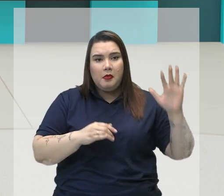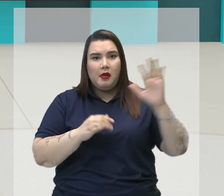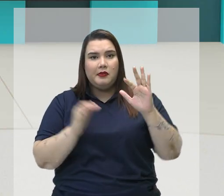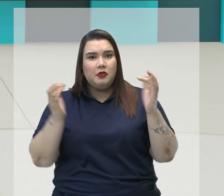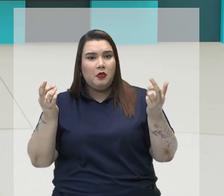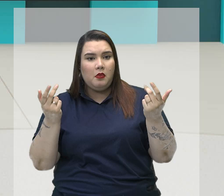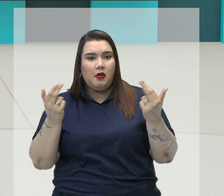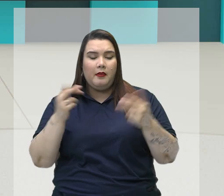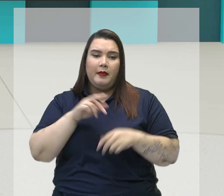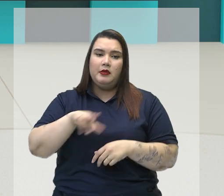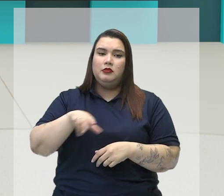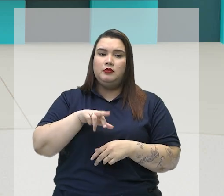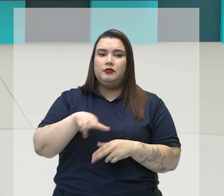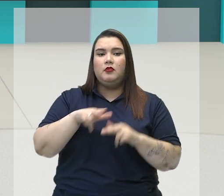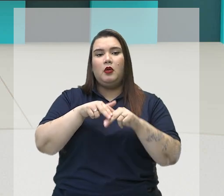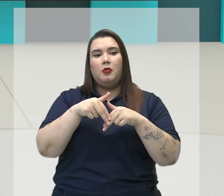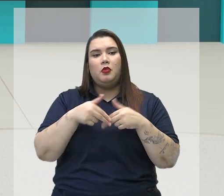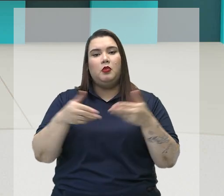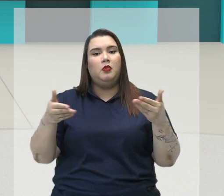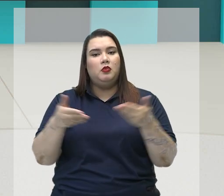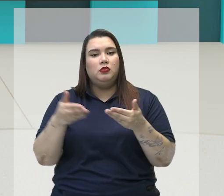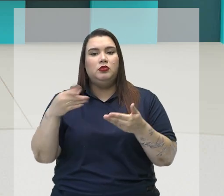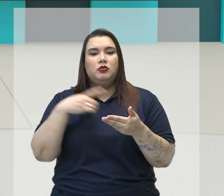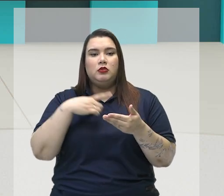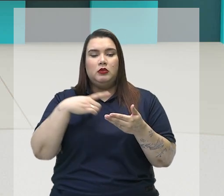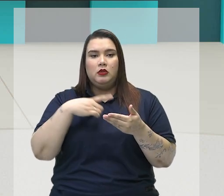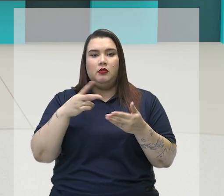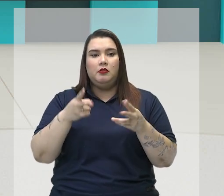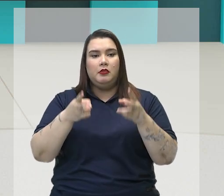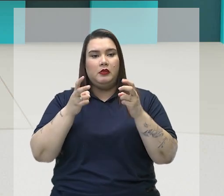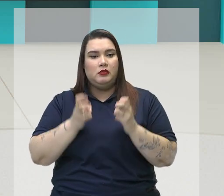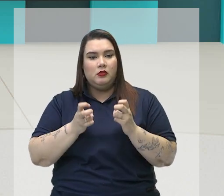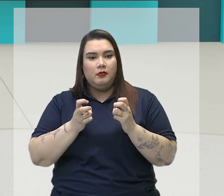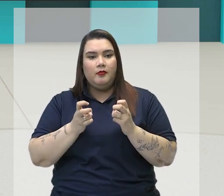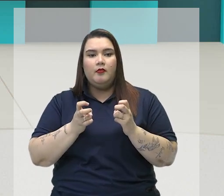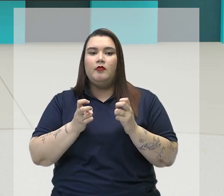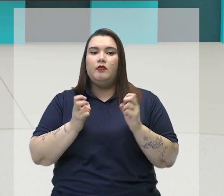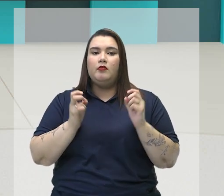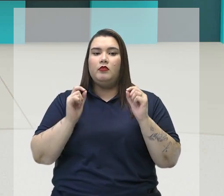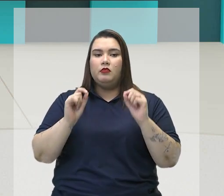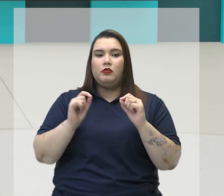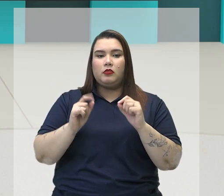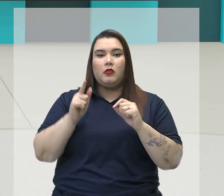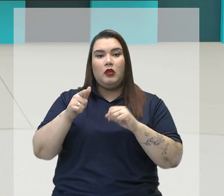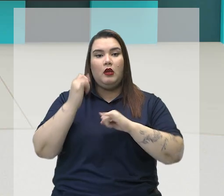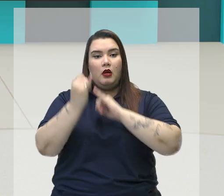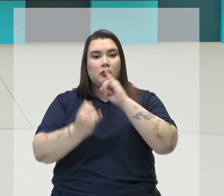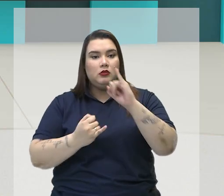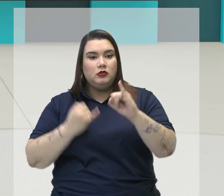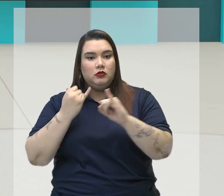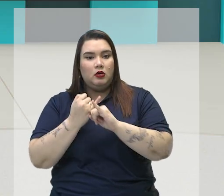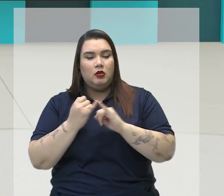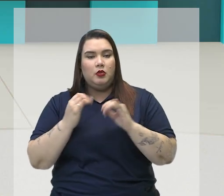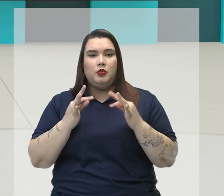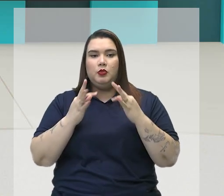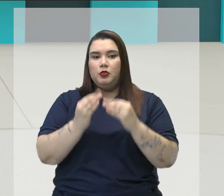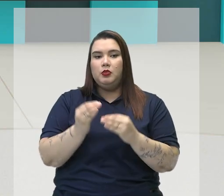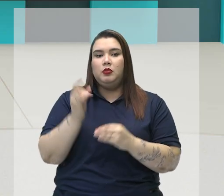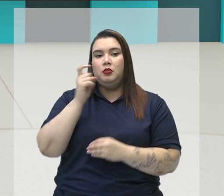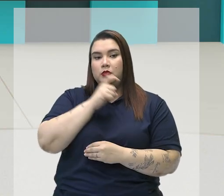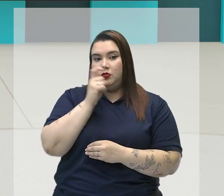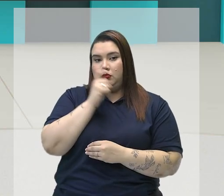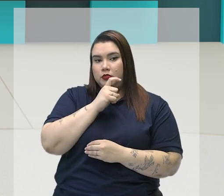esse olhar e acaba também criando esse jargão de que na internet é tudo